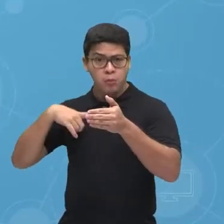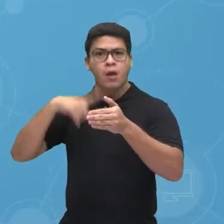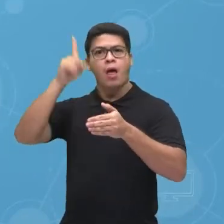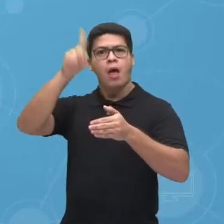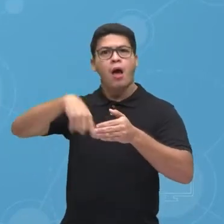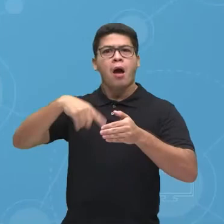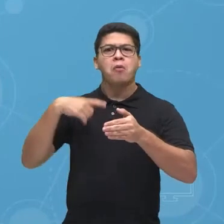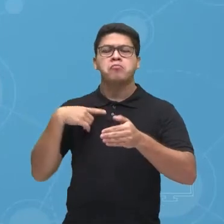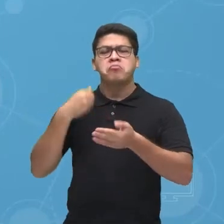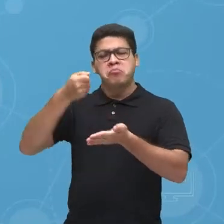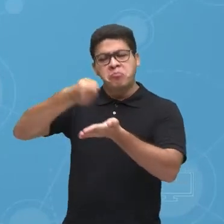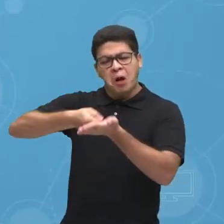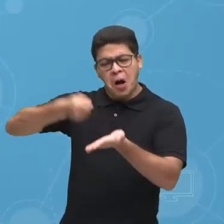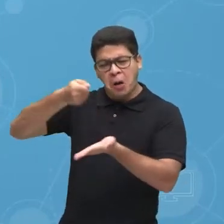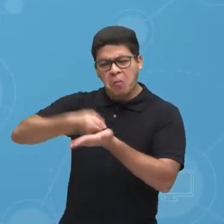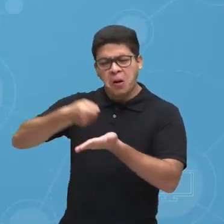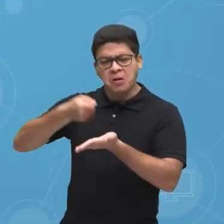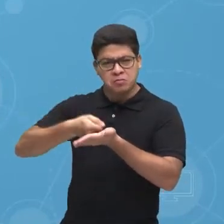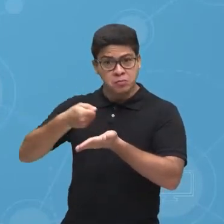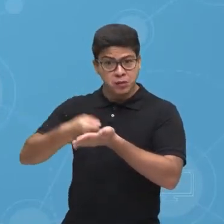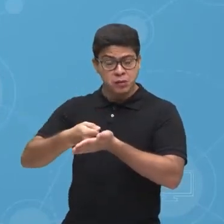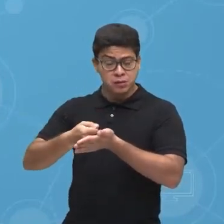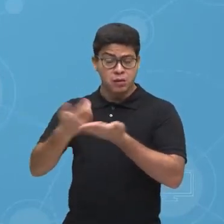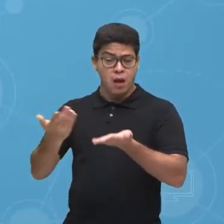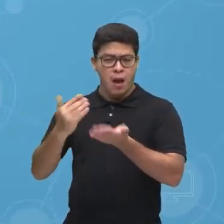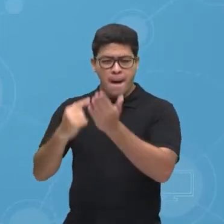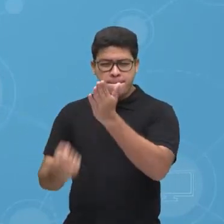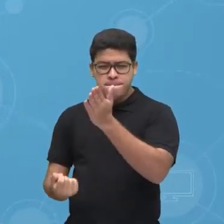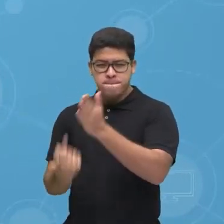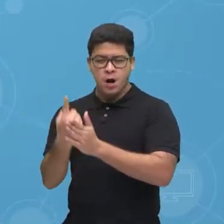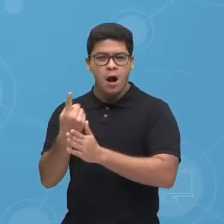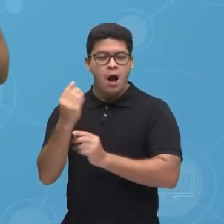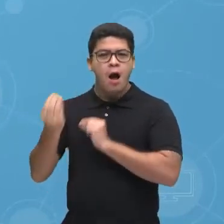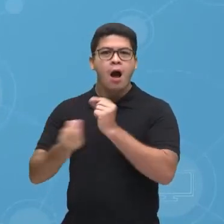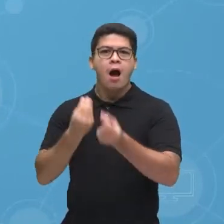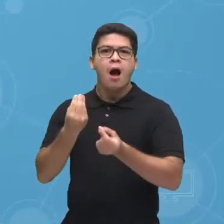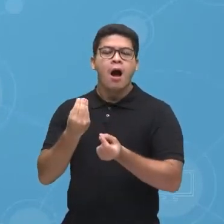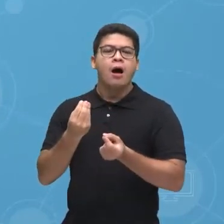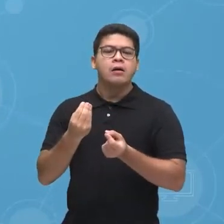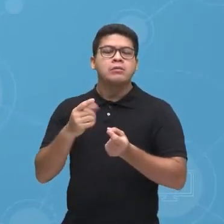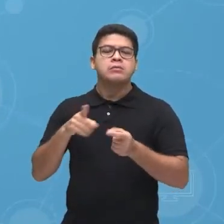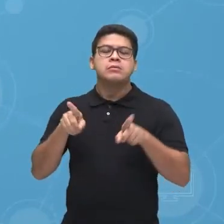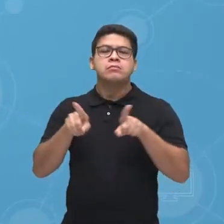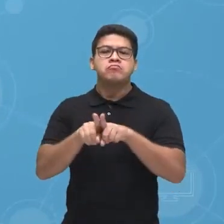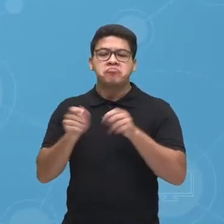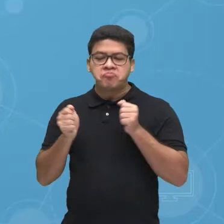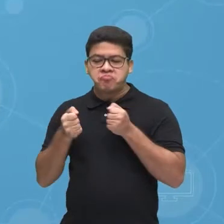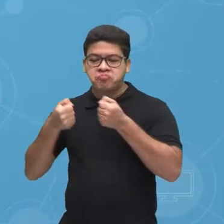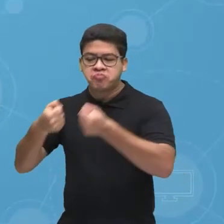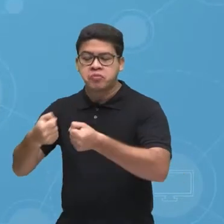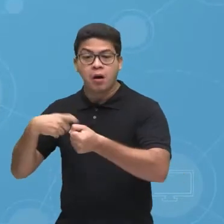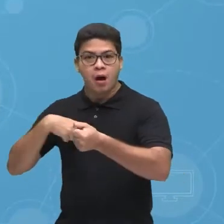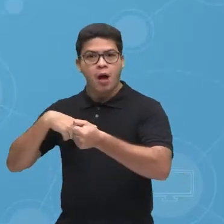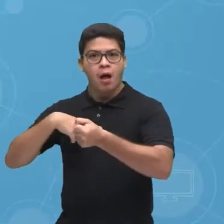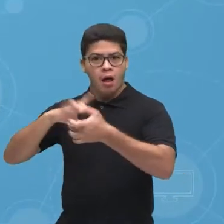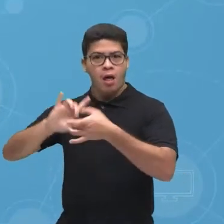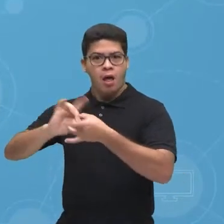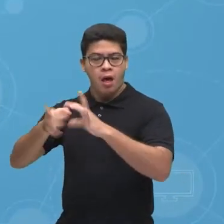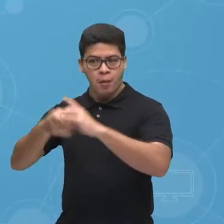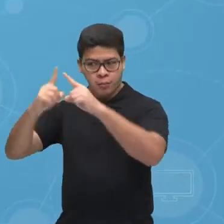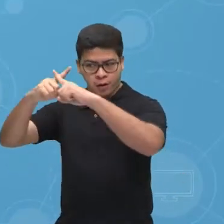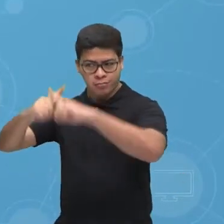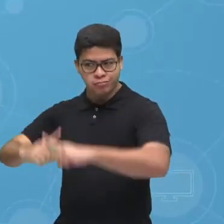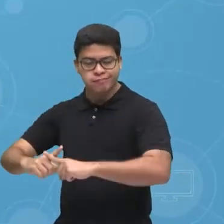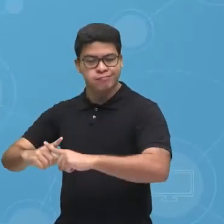rigoroso. Então, dessa ginástica, que foi a primeira a ser desenvolvida, né, e colocada aí em competições, que é a ginástica